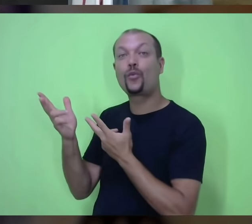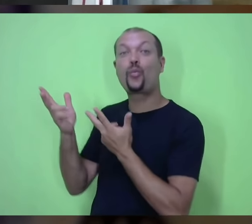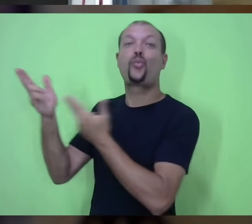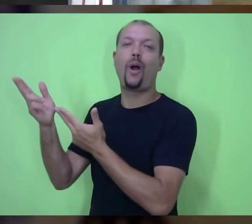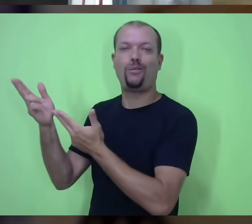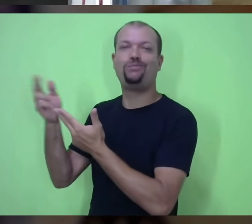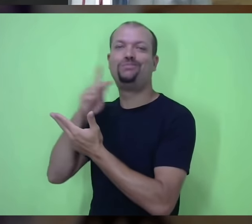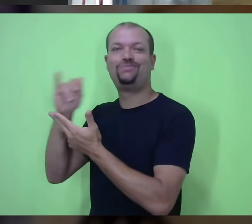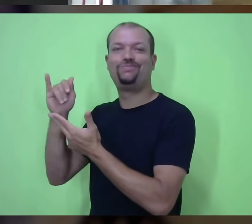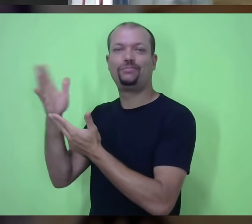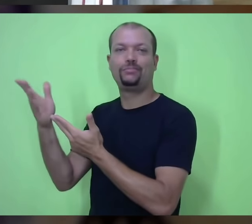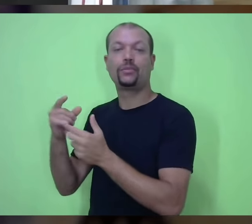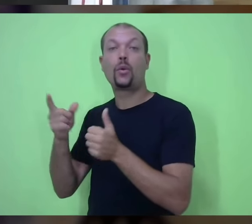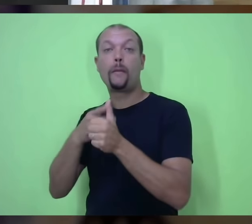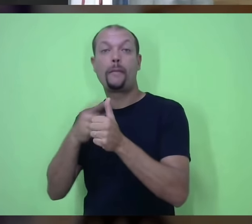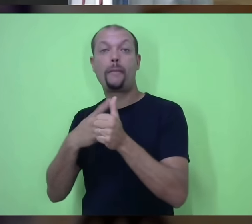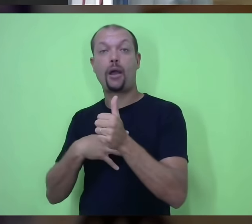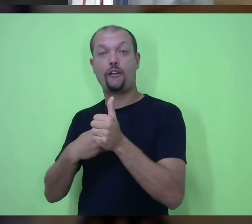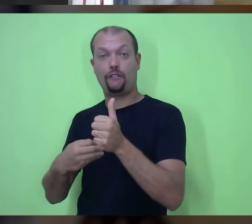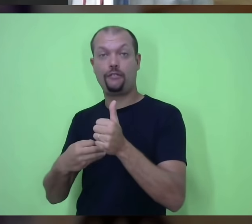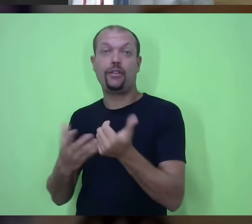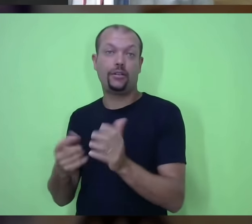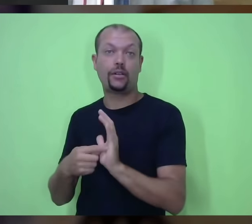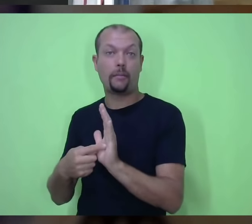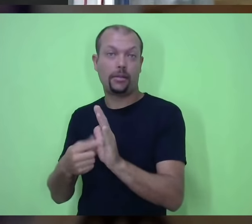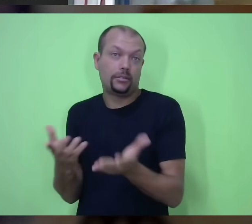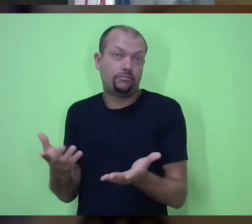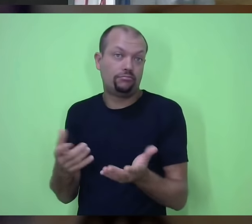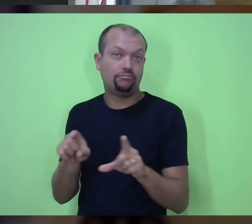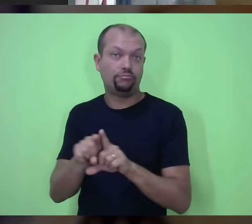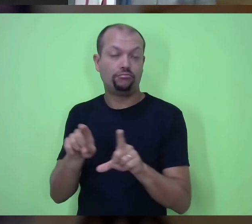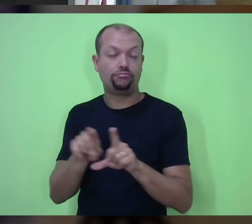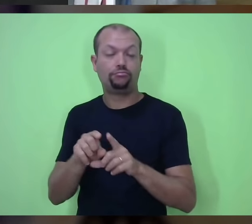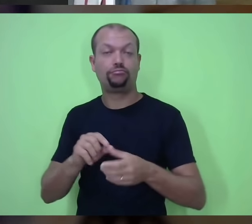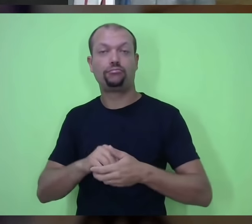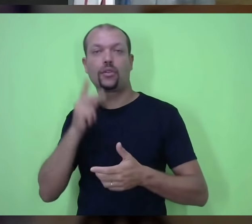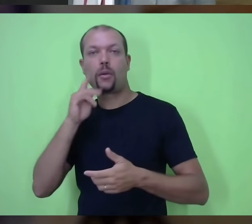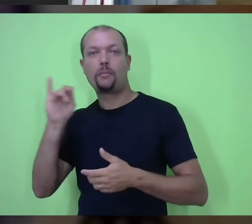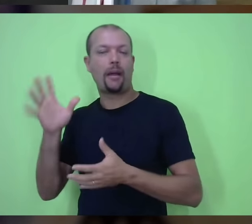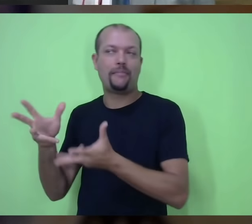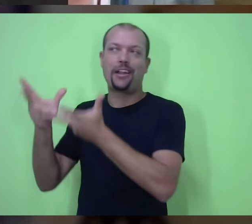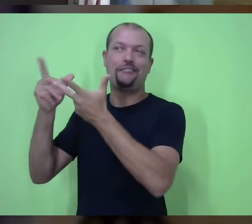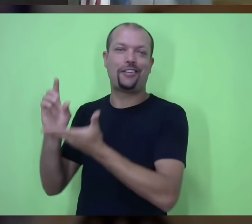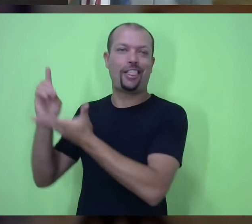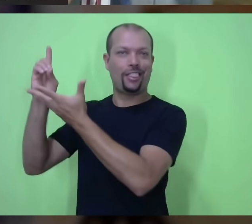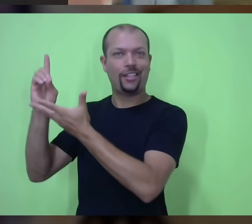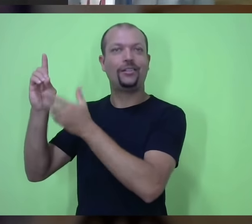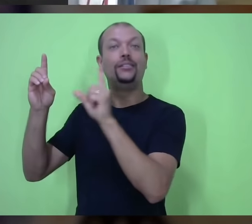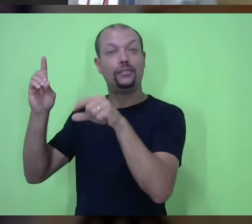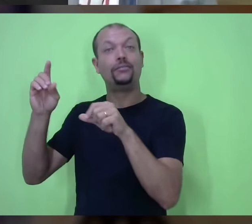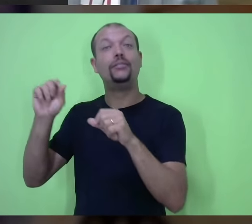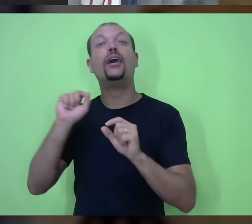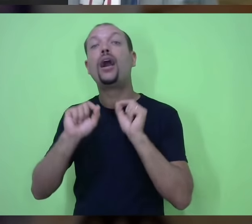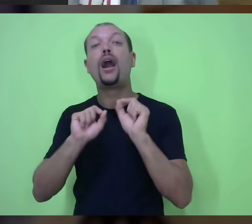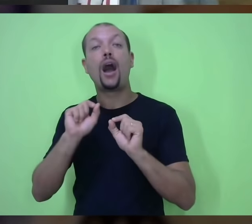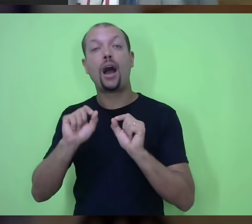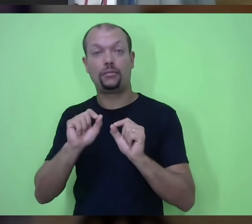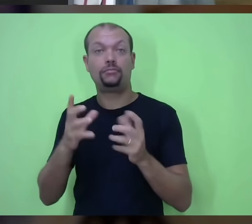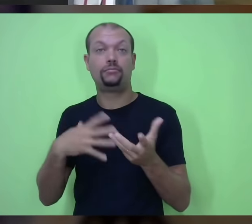pai. Então, o primeiro filho, vamos dizer assim, que é apresentado desse grande pai majestoso é